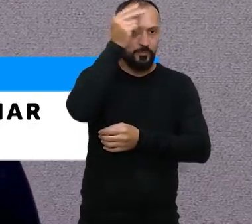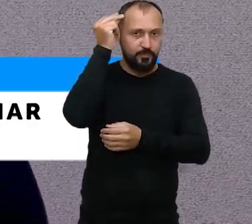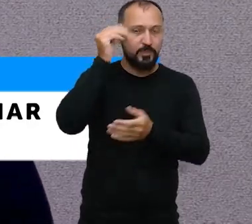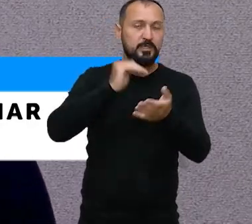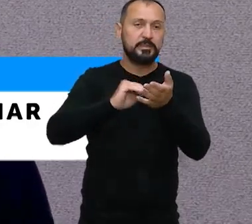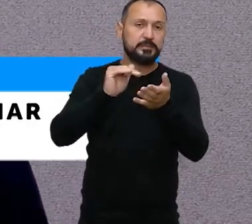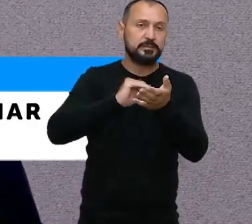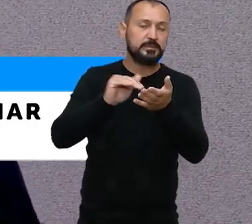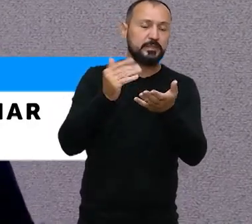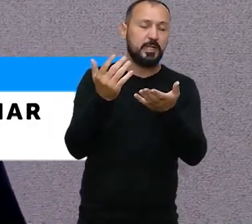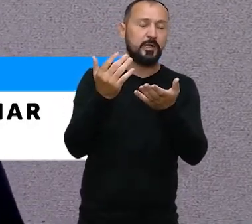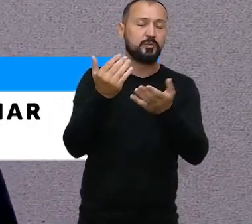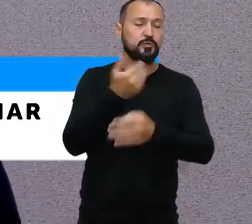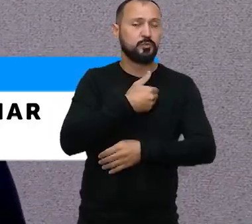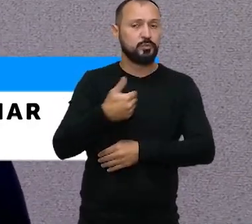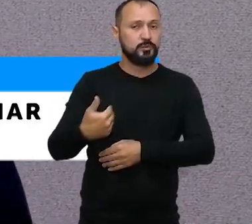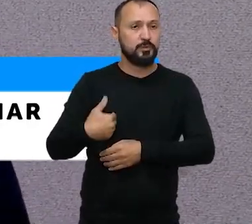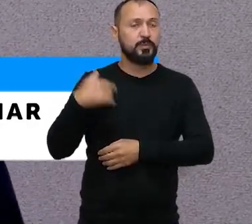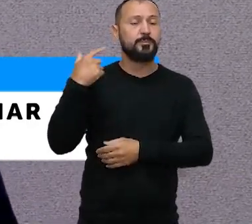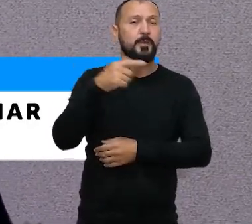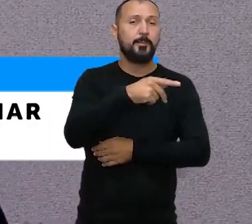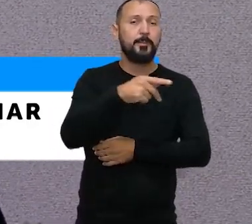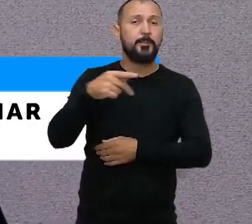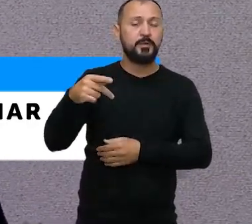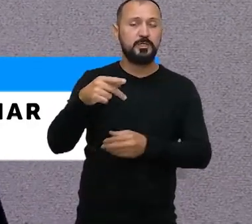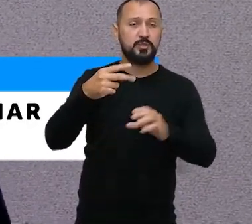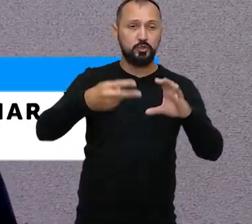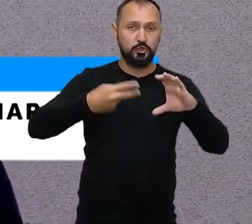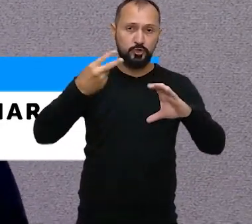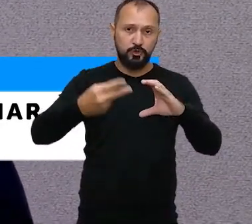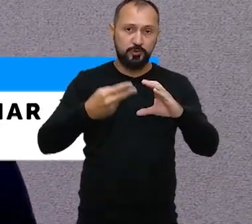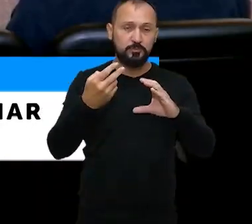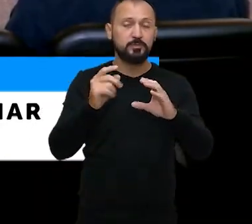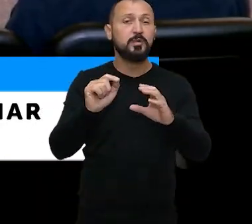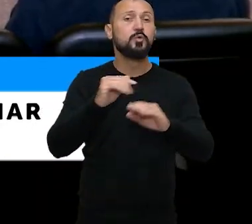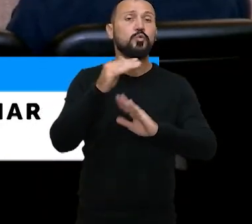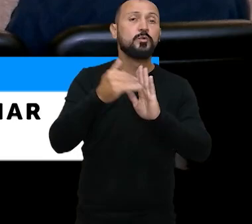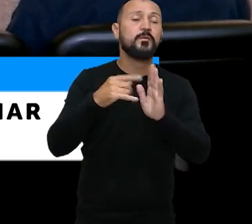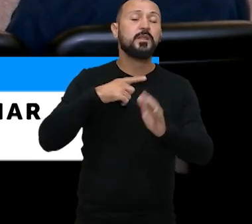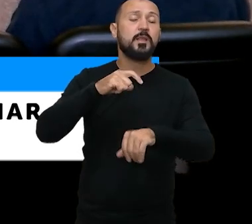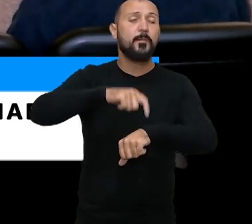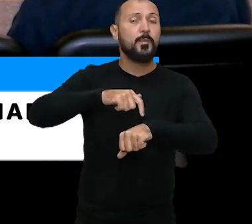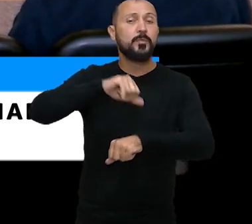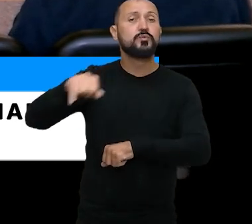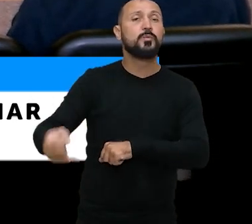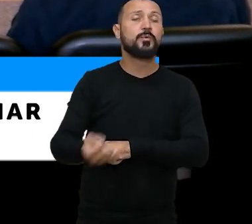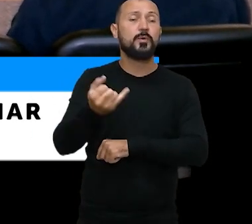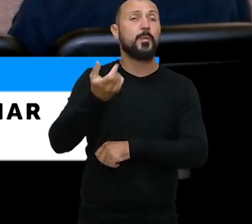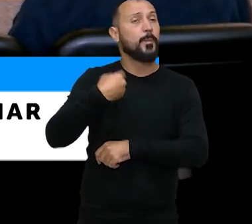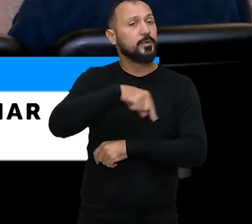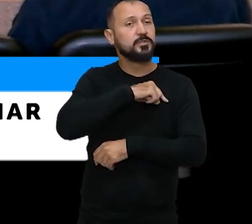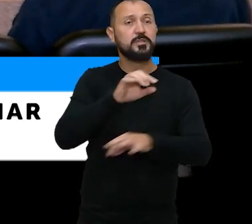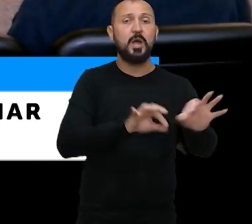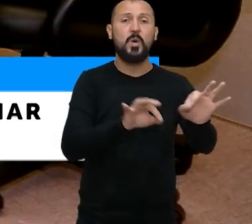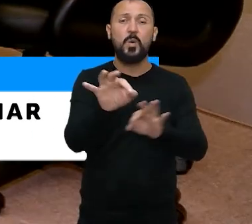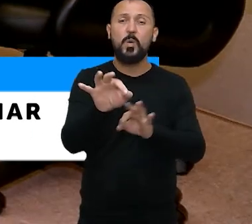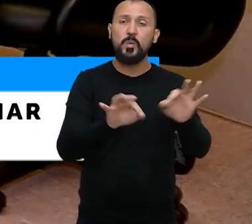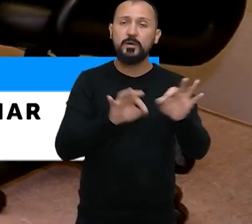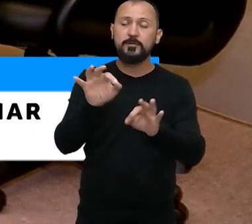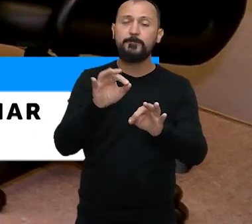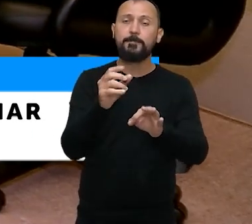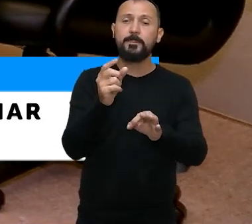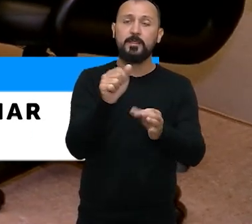municipais, secretário de Estado, presidente de câmaras, enfim, todos. Isso vai dar oportunidade para a gente estar fazendo